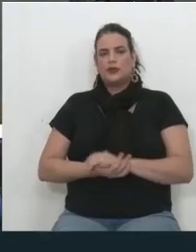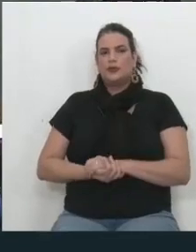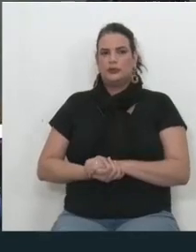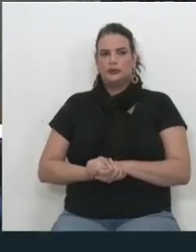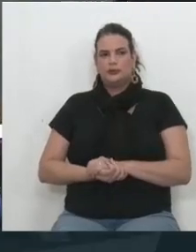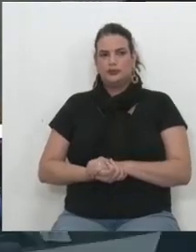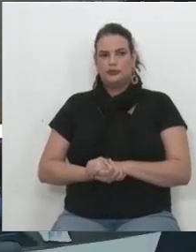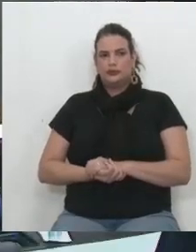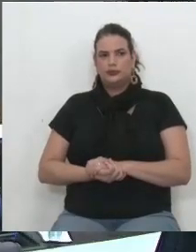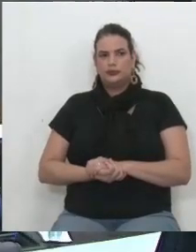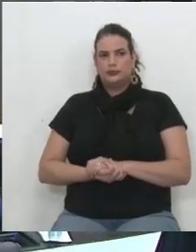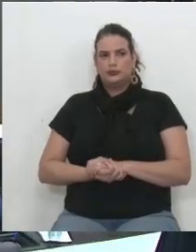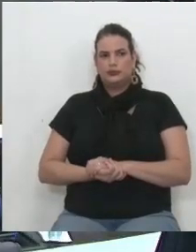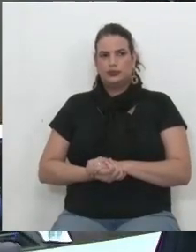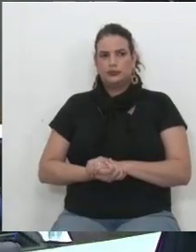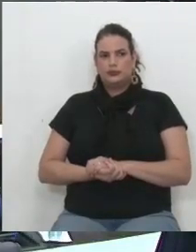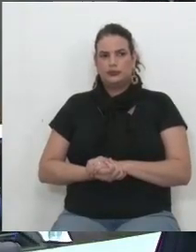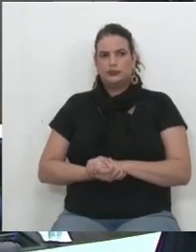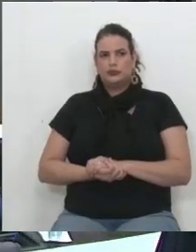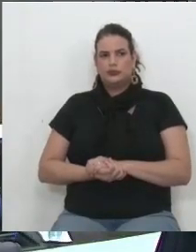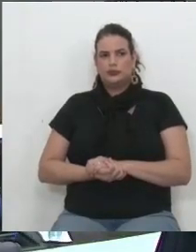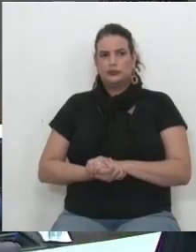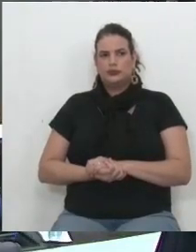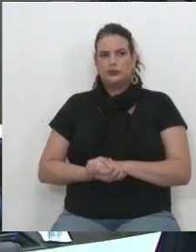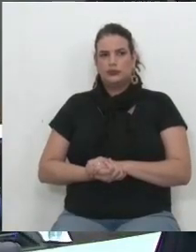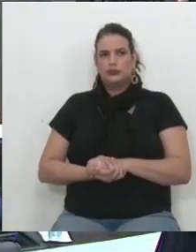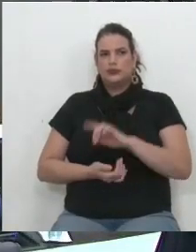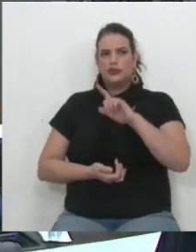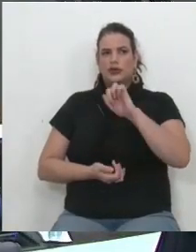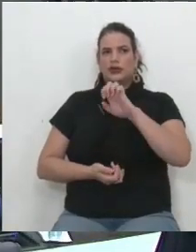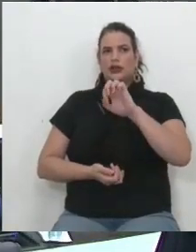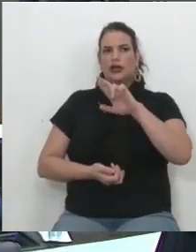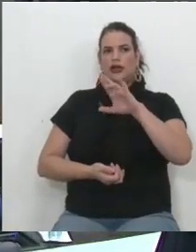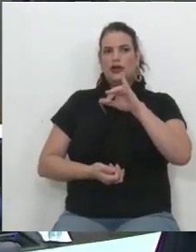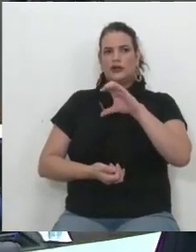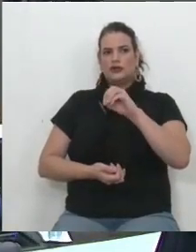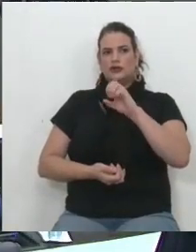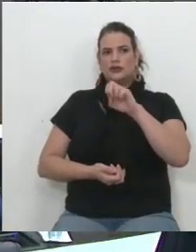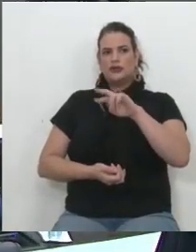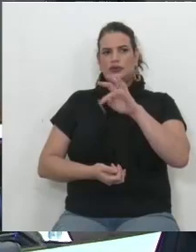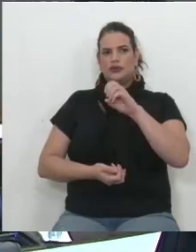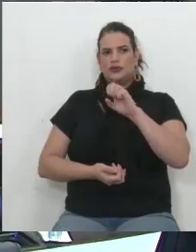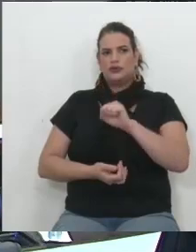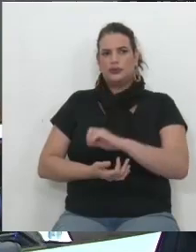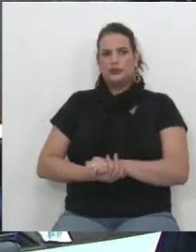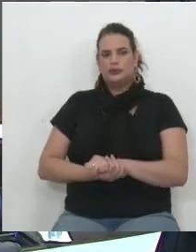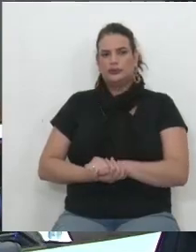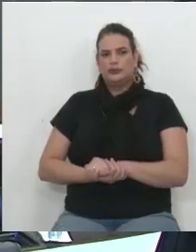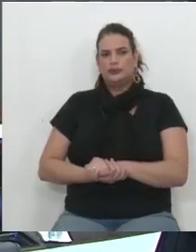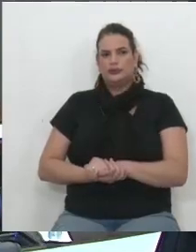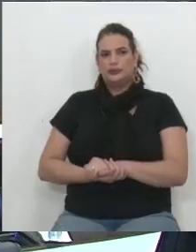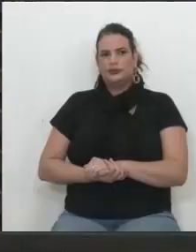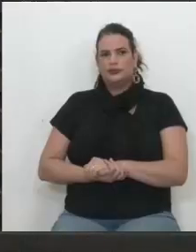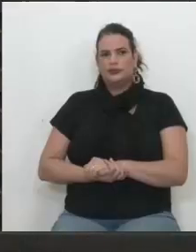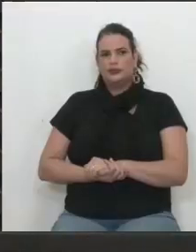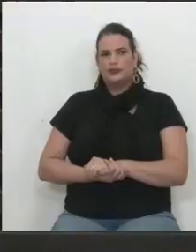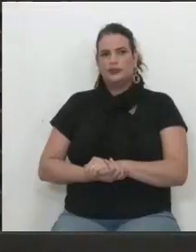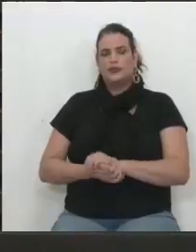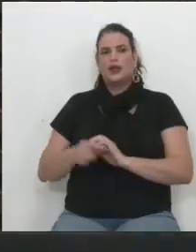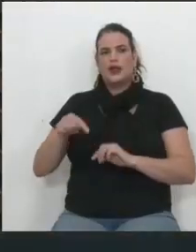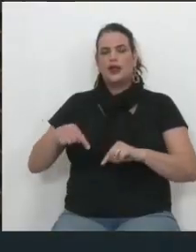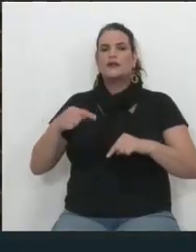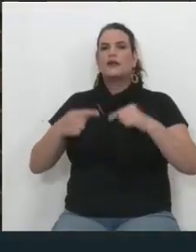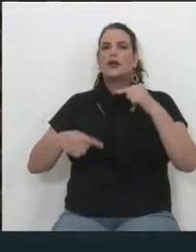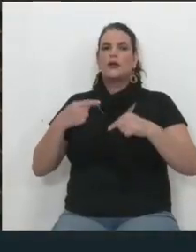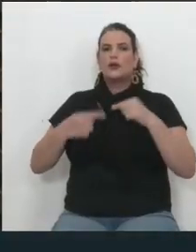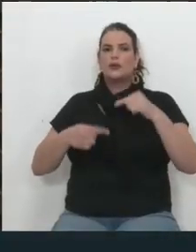discussão, para discutir, doutor Lárcio Santos. Senhoras e senhores, esse requerimento, ora encaminhado